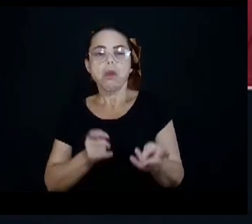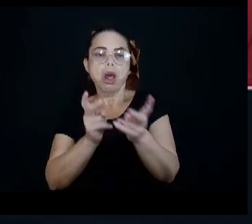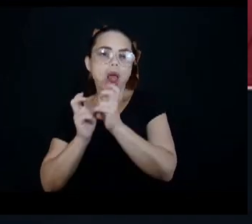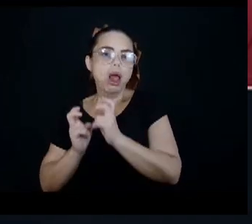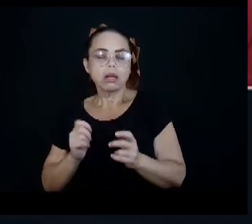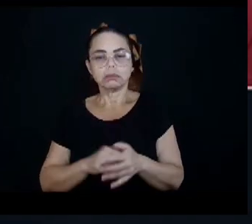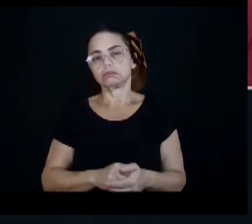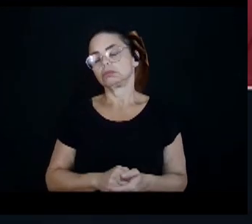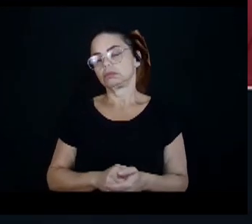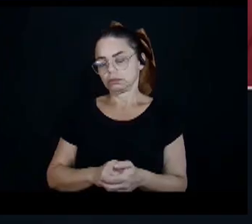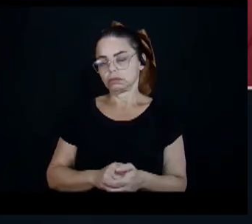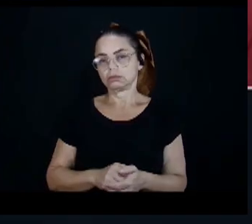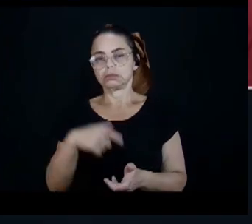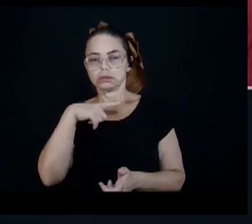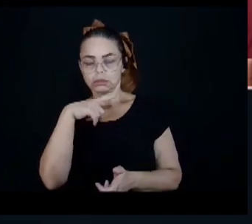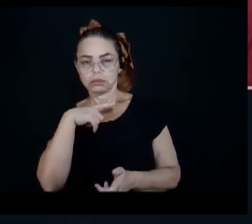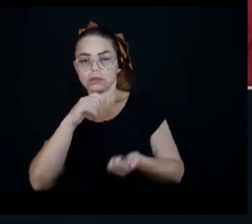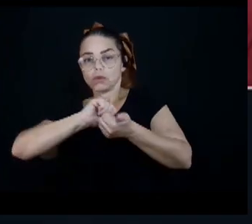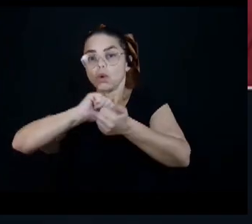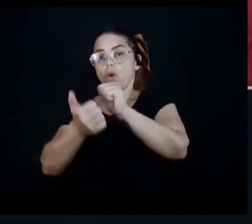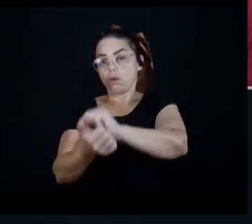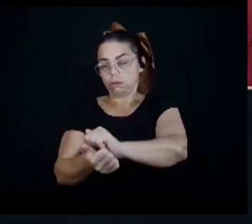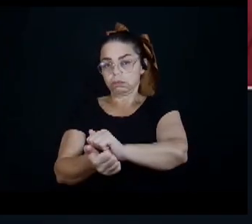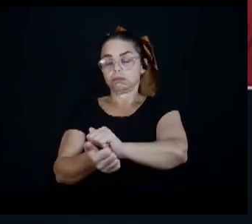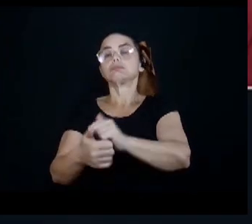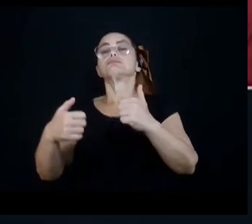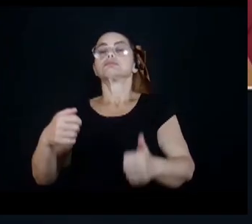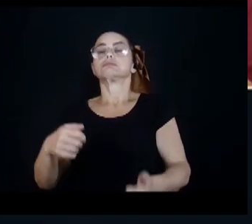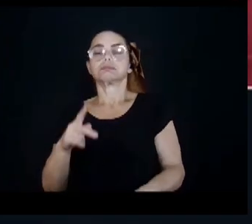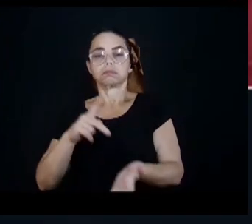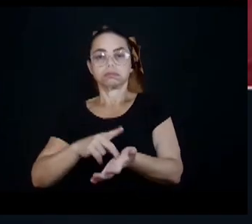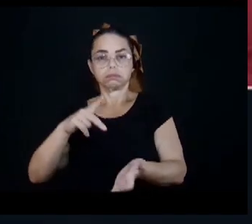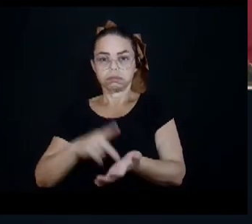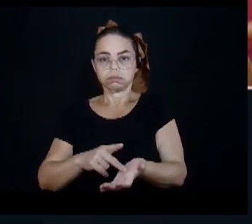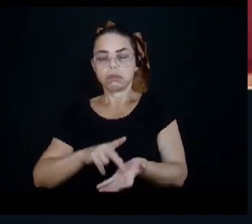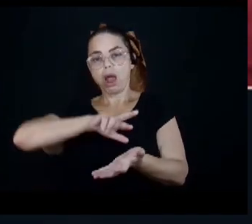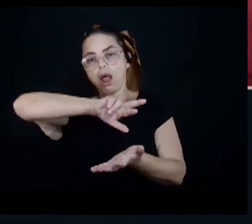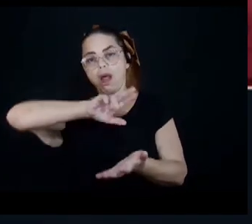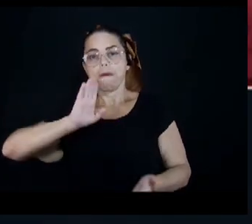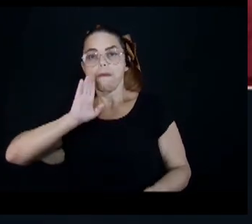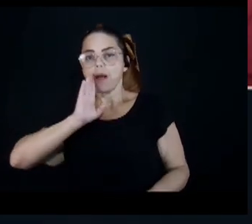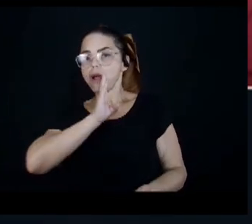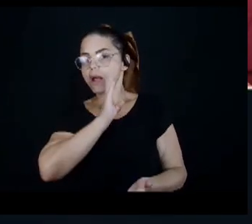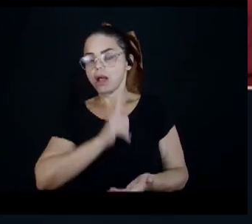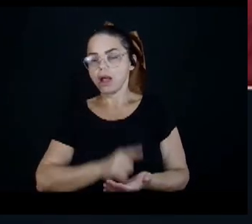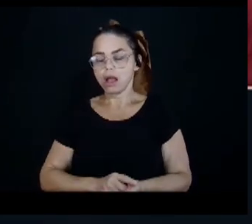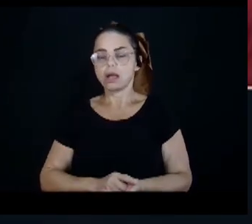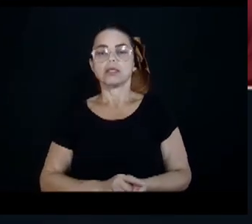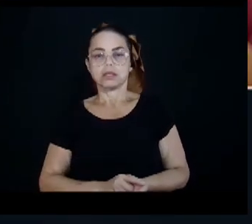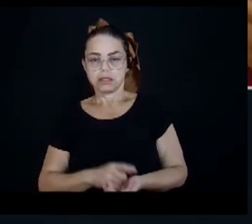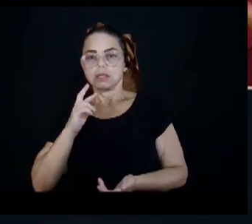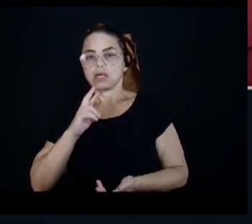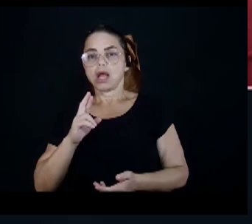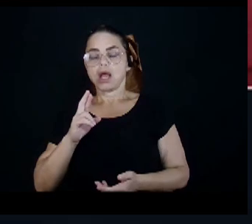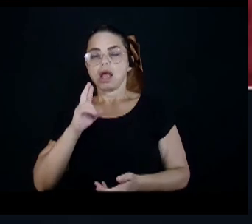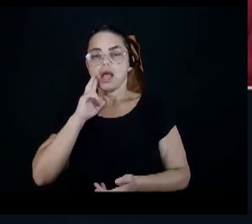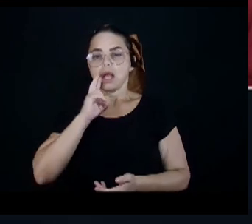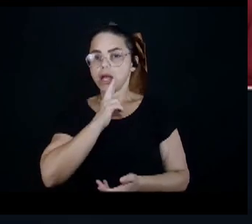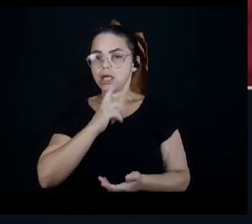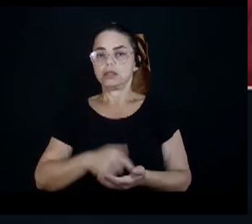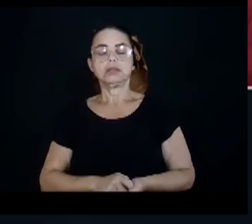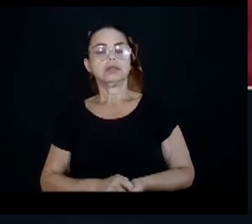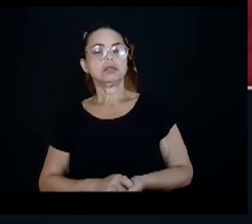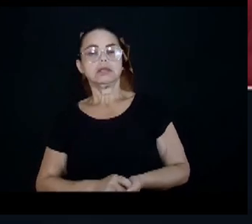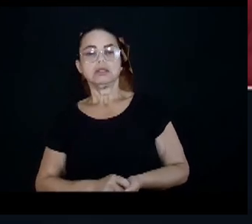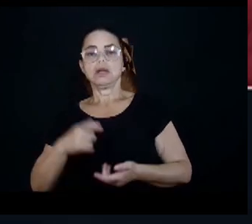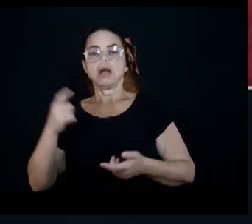ter que se adaptar e muito, né? Porque quando a gente fala de bares e restaurantes, a galera vai para um happy hour, vai sair final de semana, vai tomar um